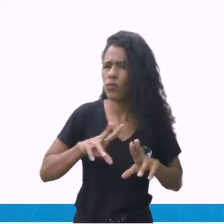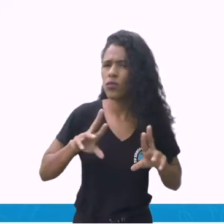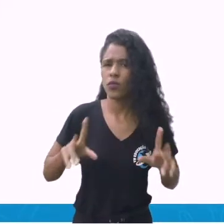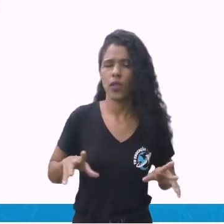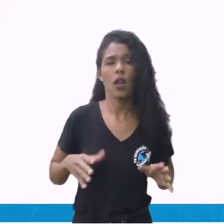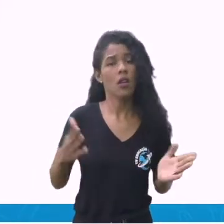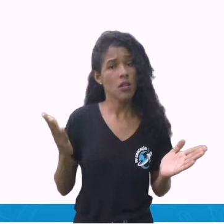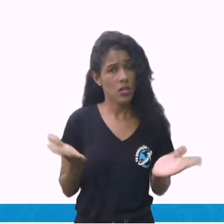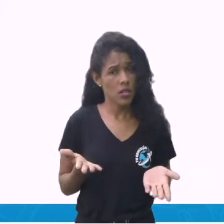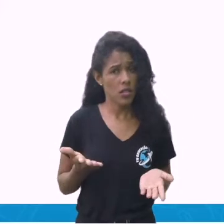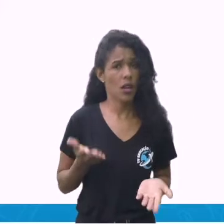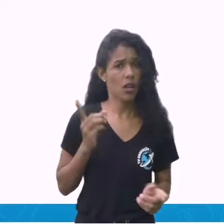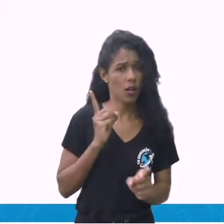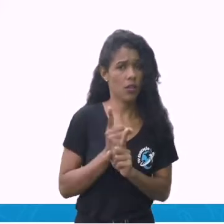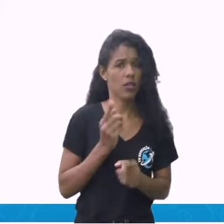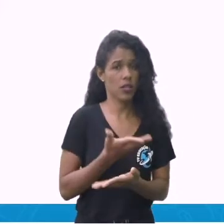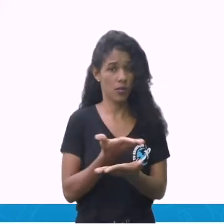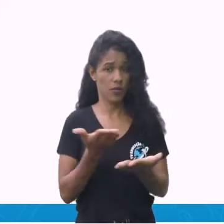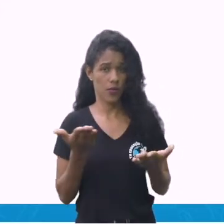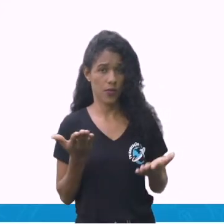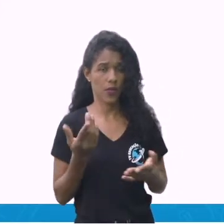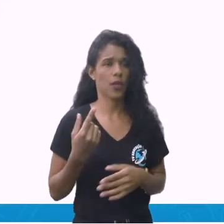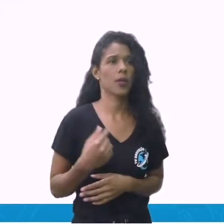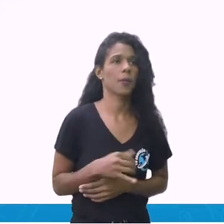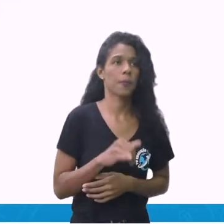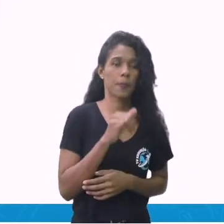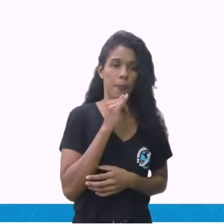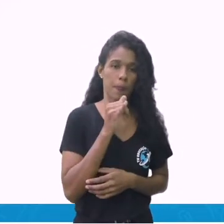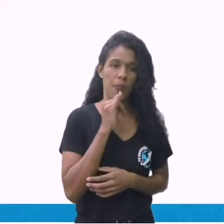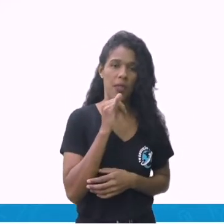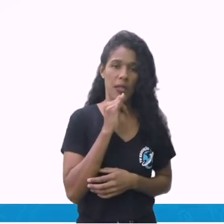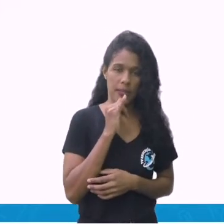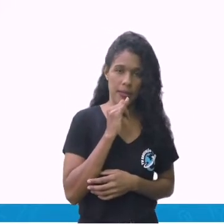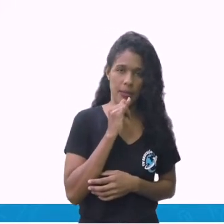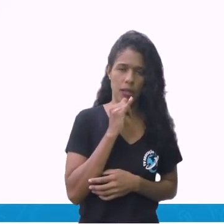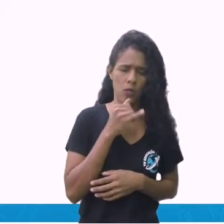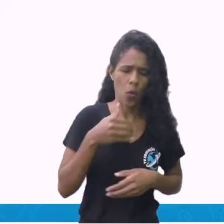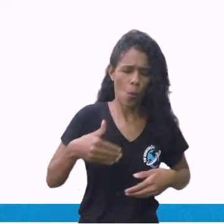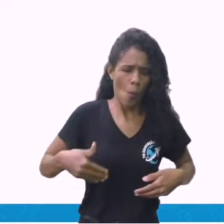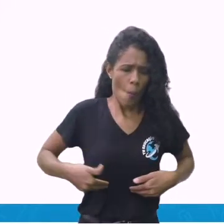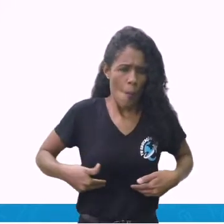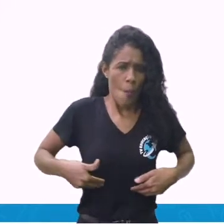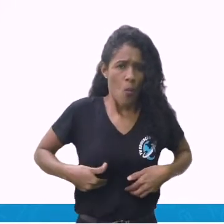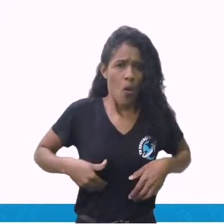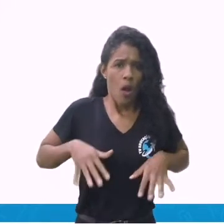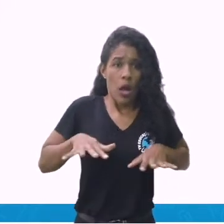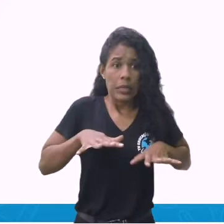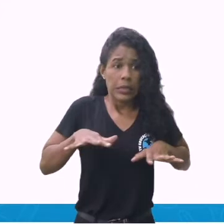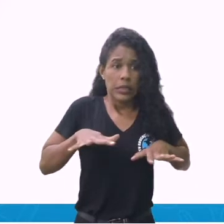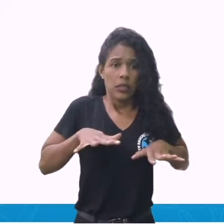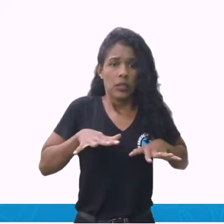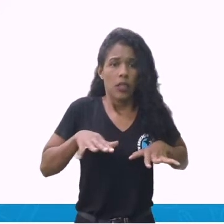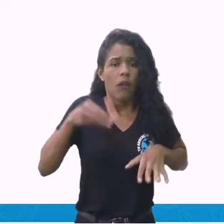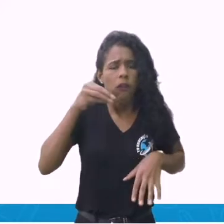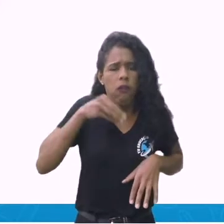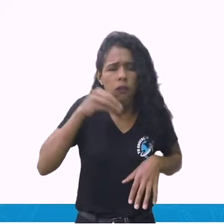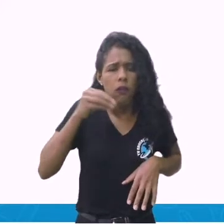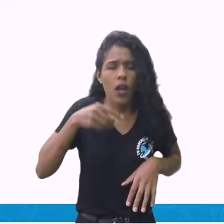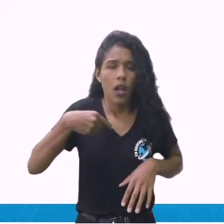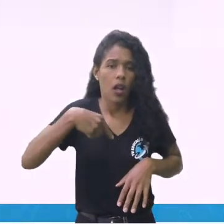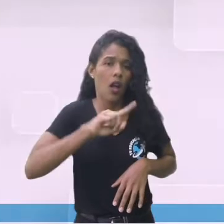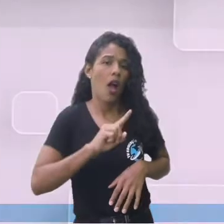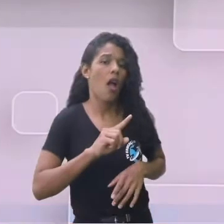aí você vai e come uma banana e aí você, né, você já para de tremer, as forças já